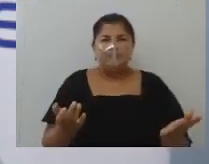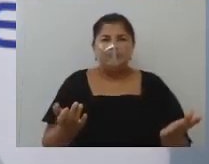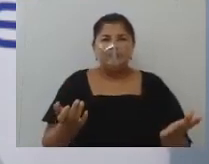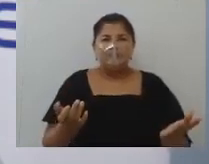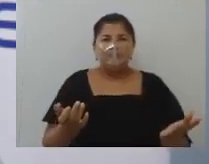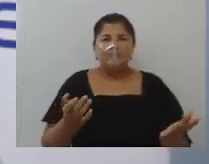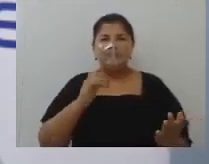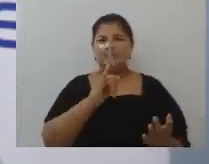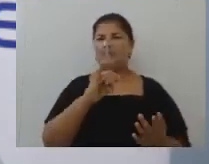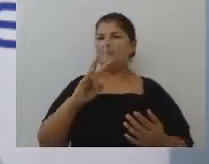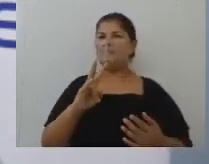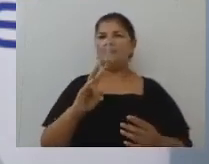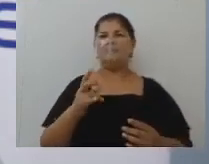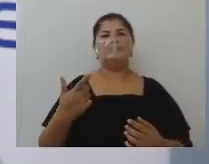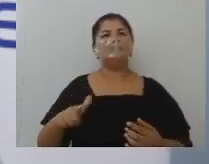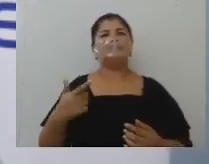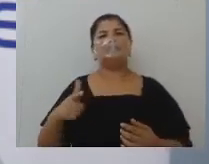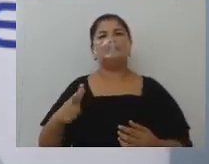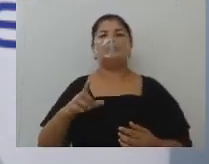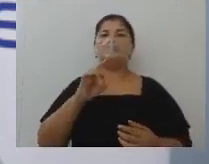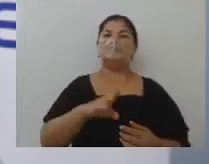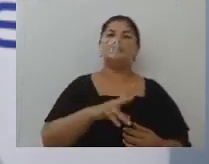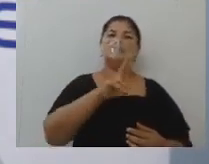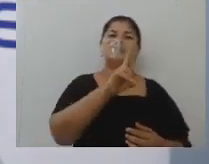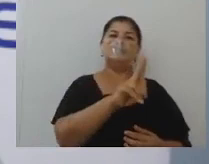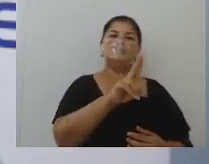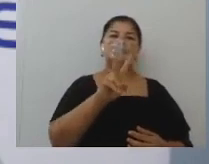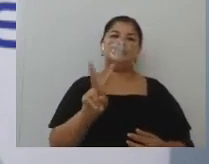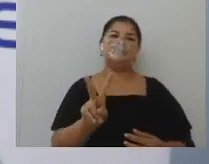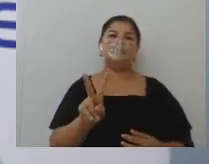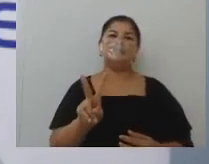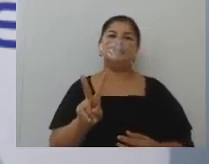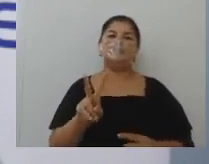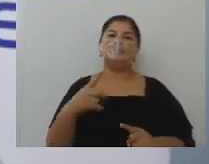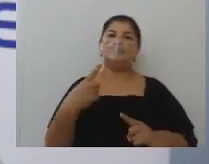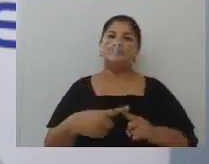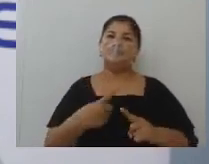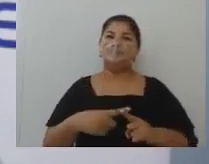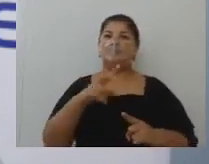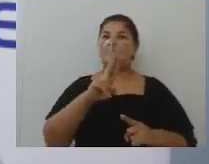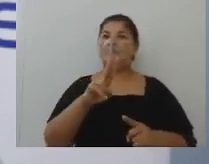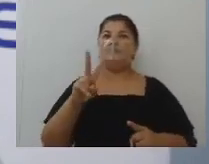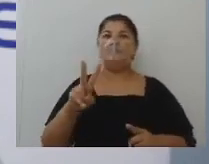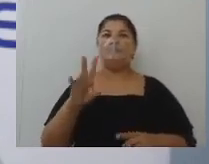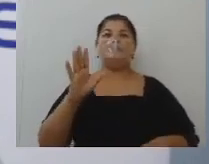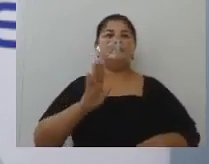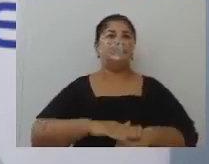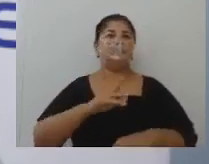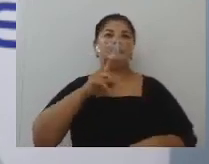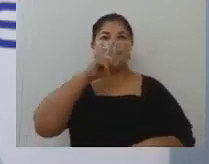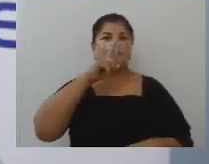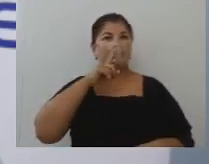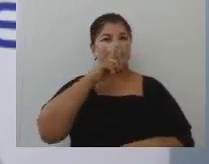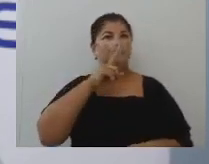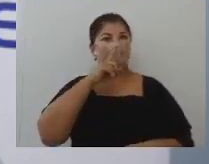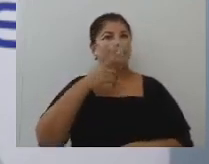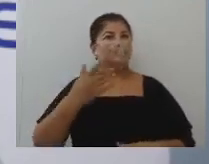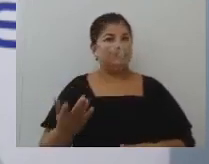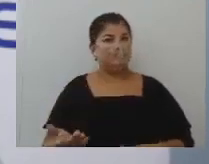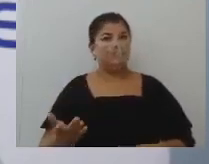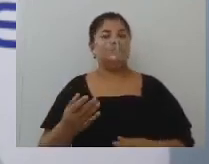IV, infravermelho, não tem, só tem de UV, ultravioleta. Então o ultravioleta é que é o mais nocivo. Só que o